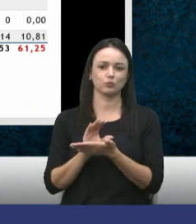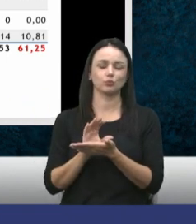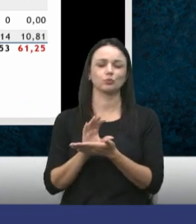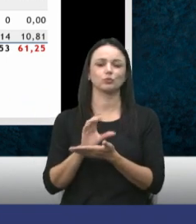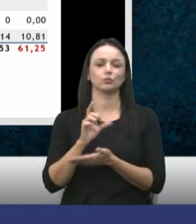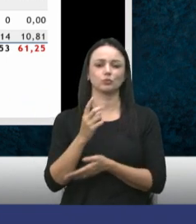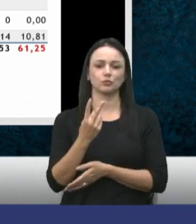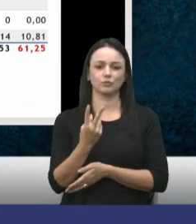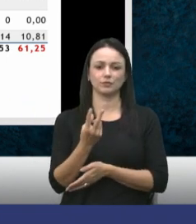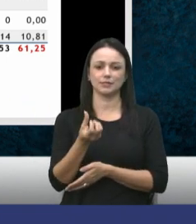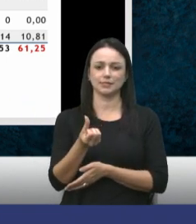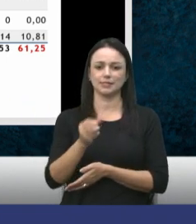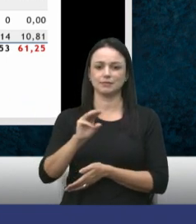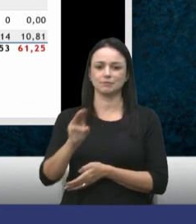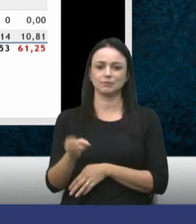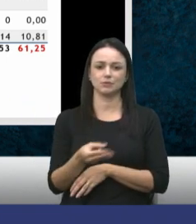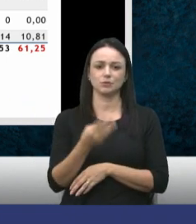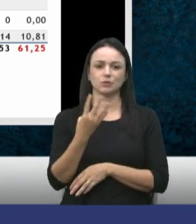de R$